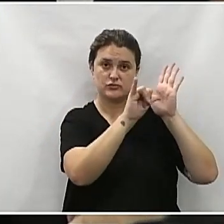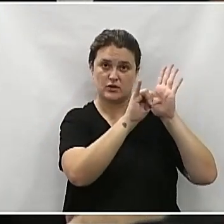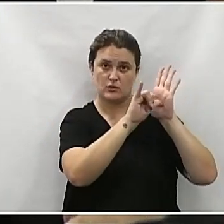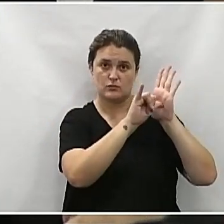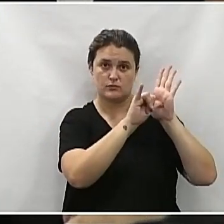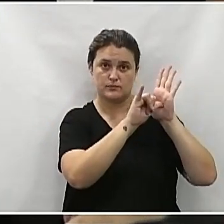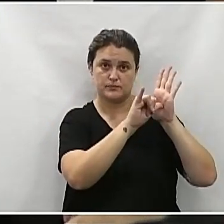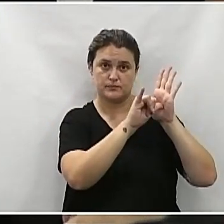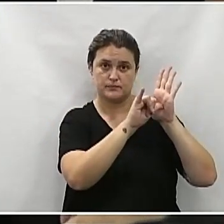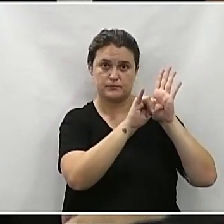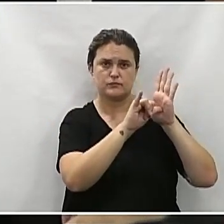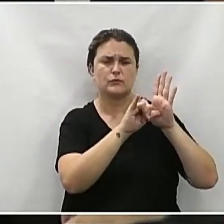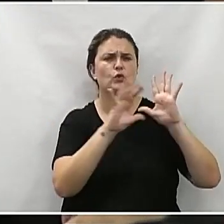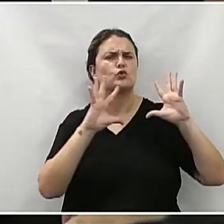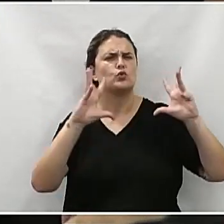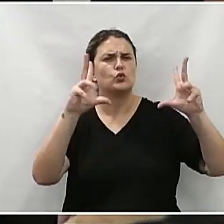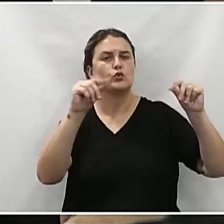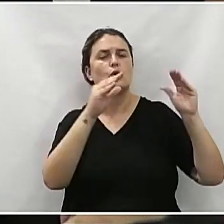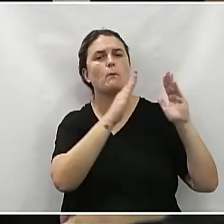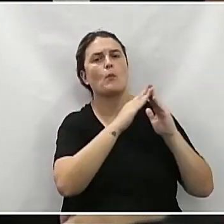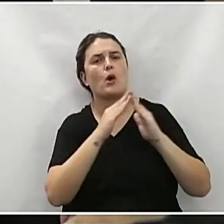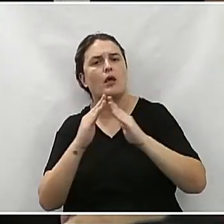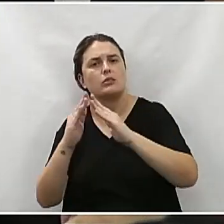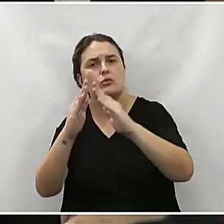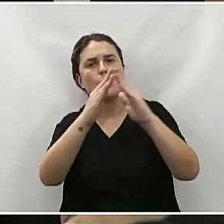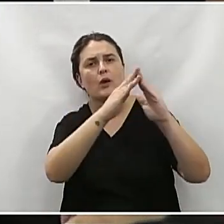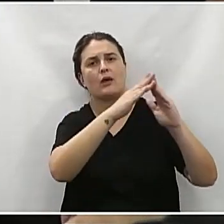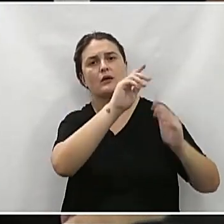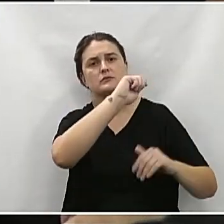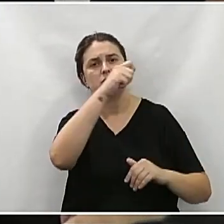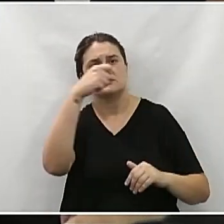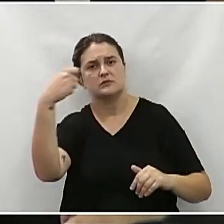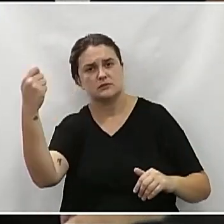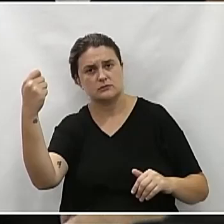convocar todos os moradores das associações